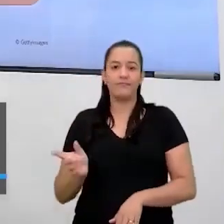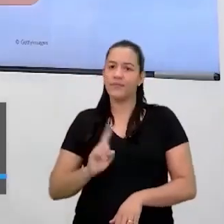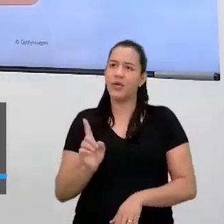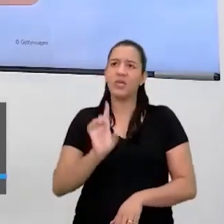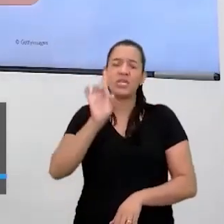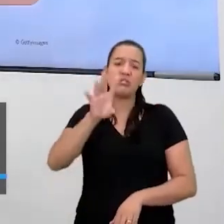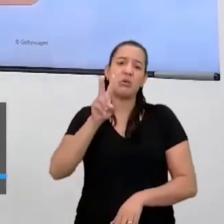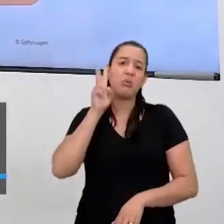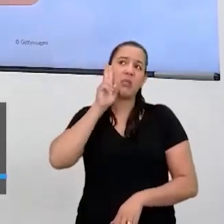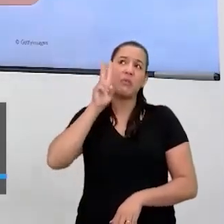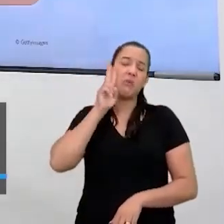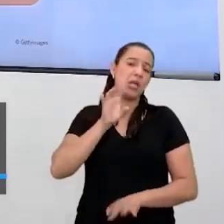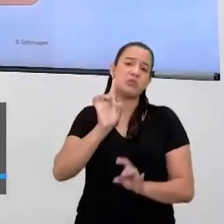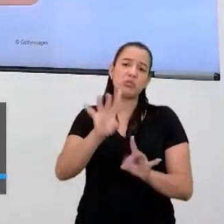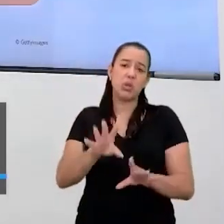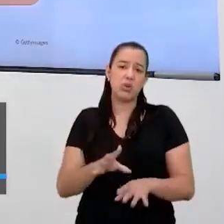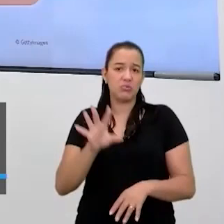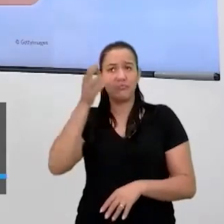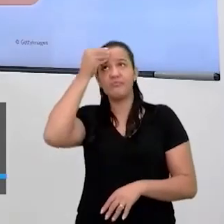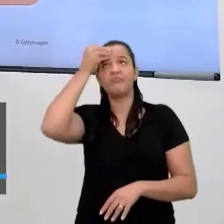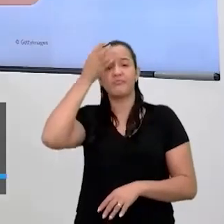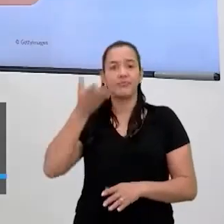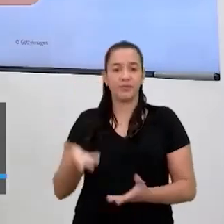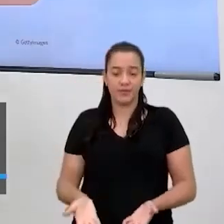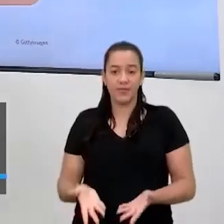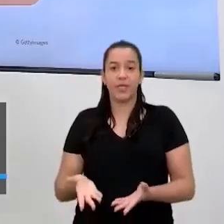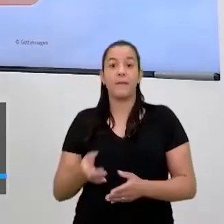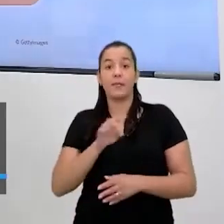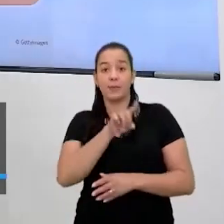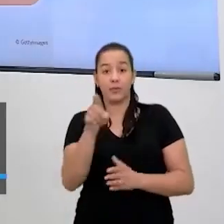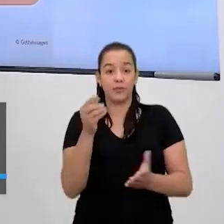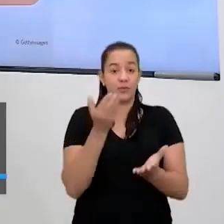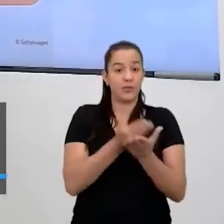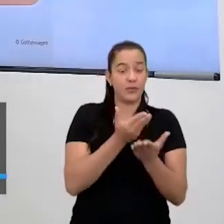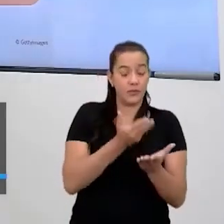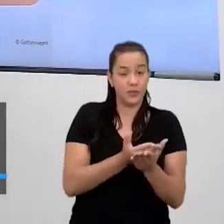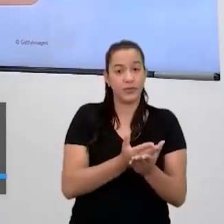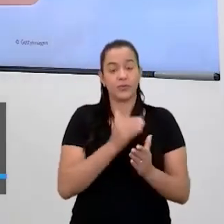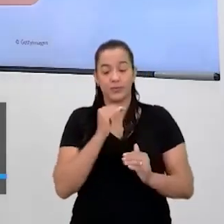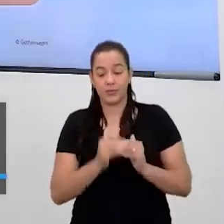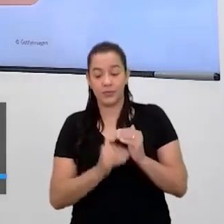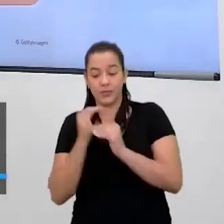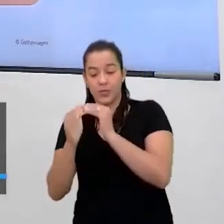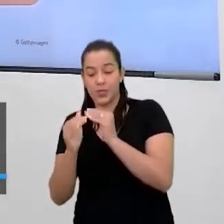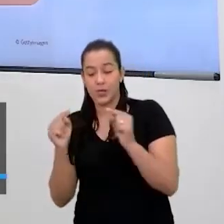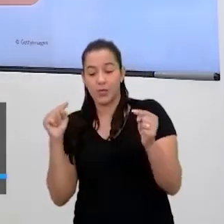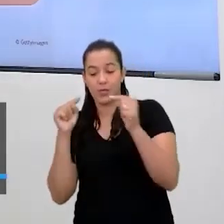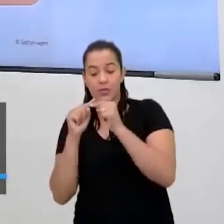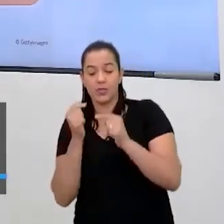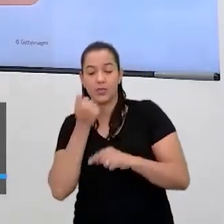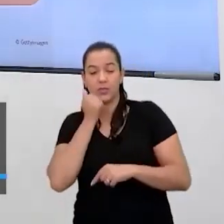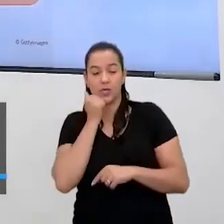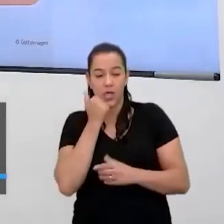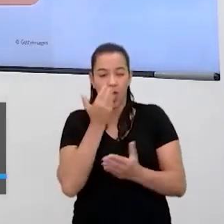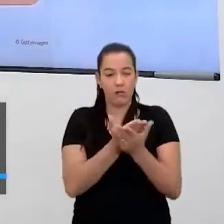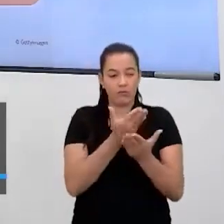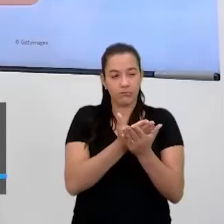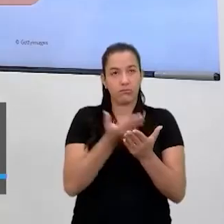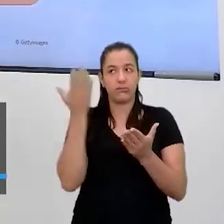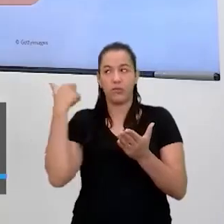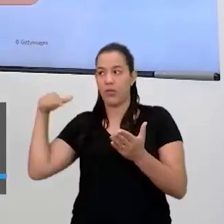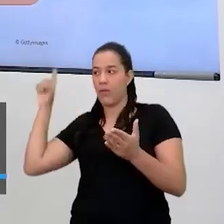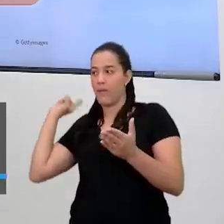de lembrança, não passa de memória. Quando você estabelece aí procedimentos científicos do estudo desse